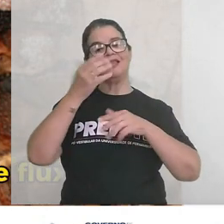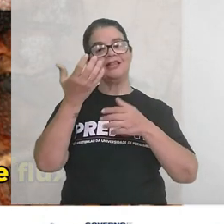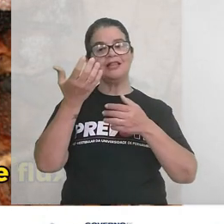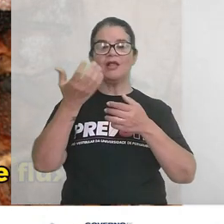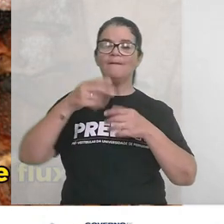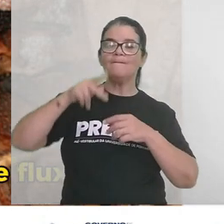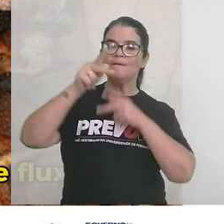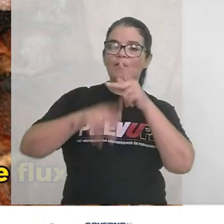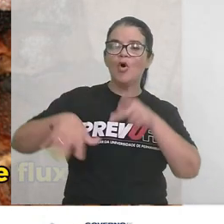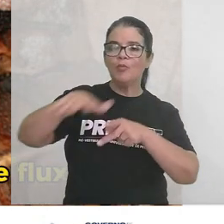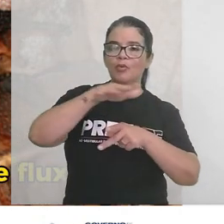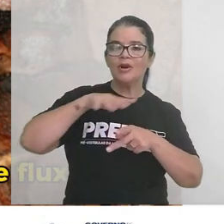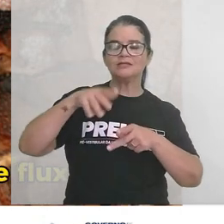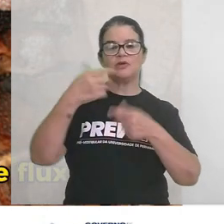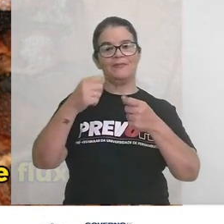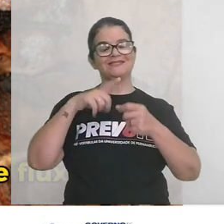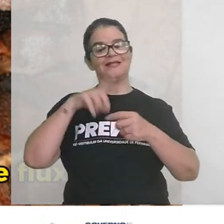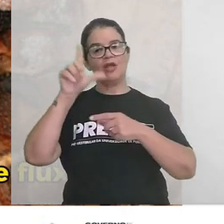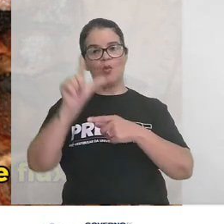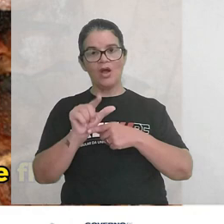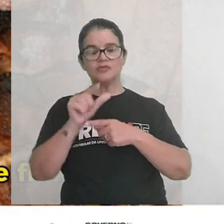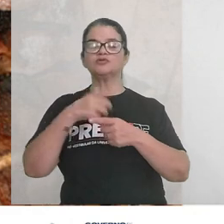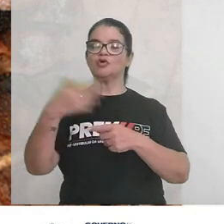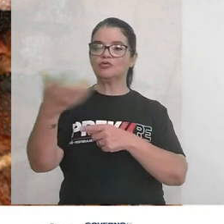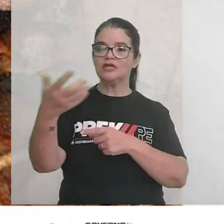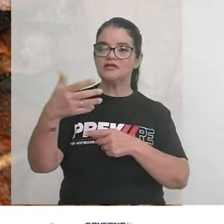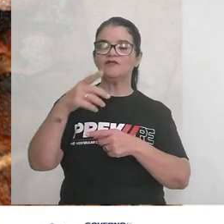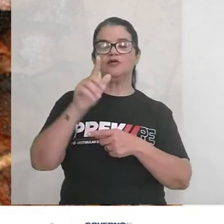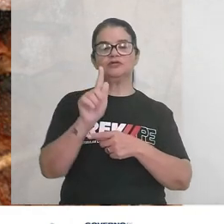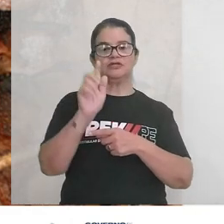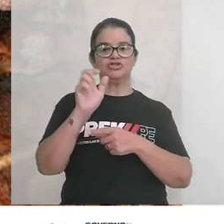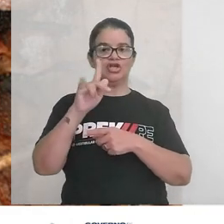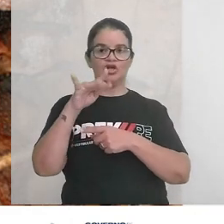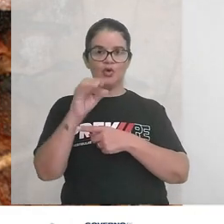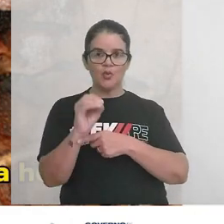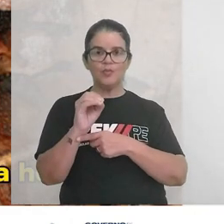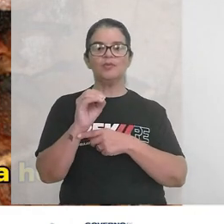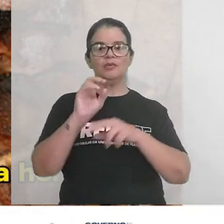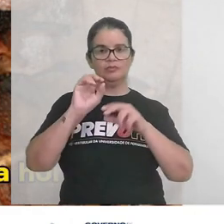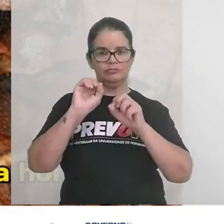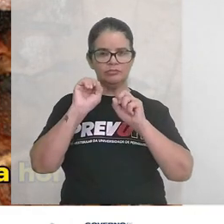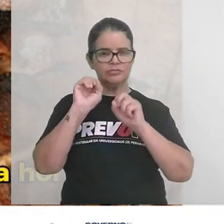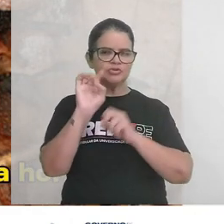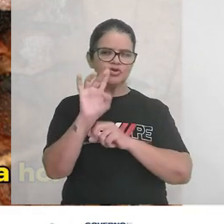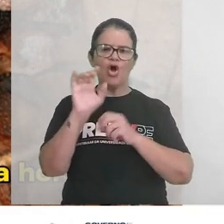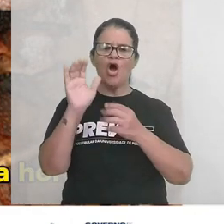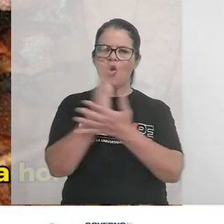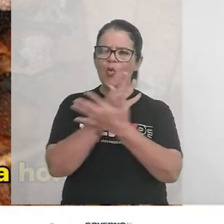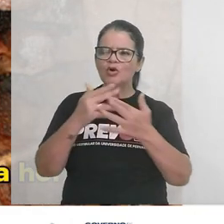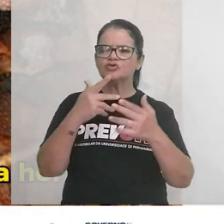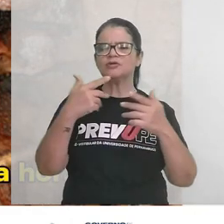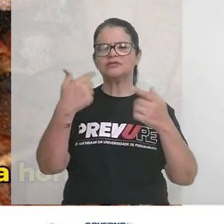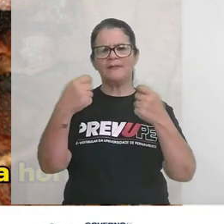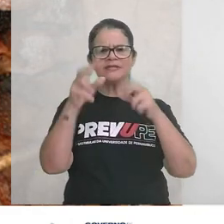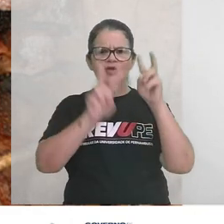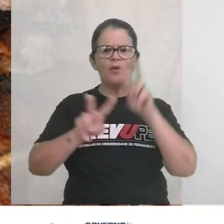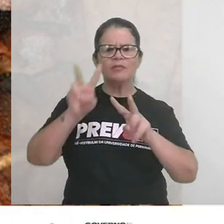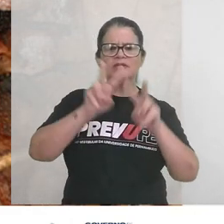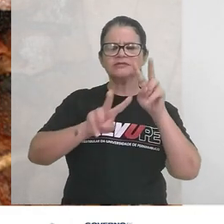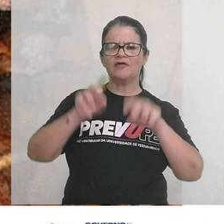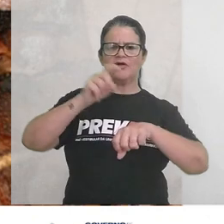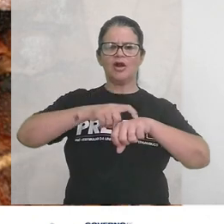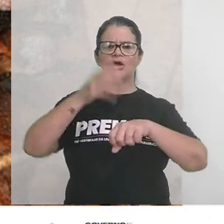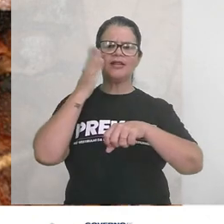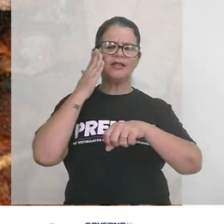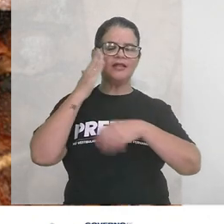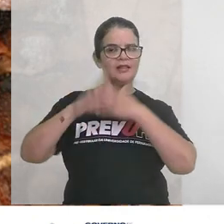essa mudança pessoal precisa ter uma redução desse fluxo gênico tá então são algumas coisinhas que a gente precisa observar na hora de